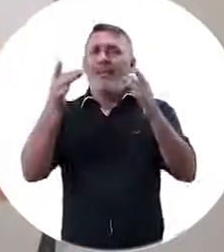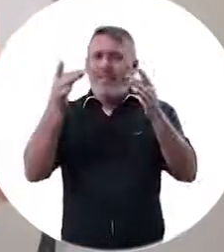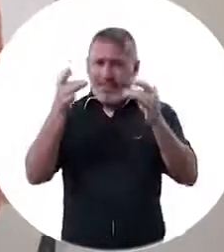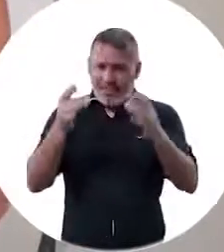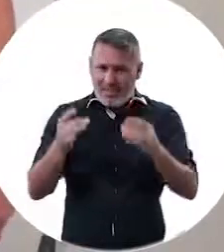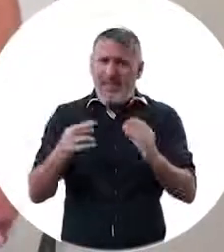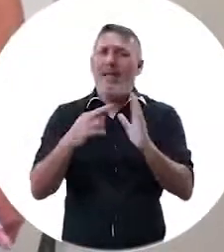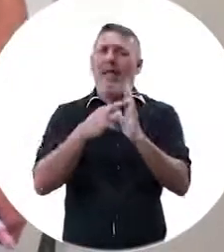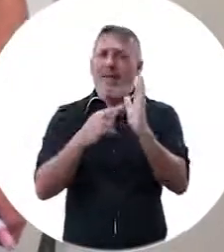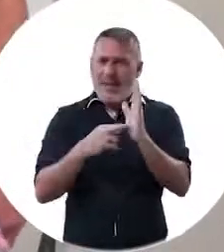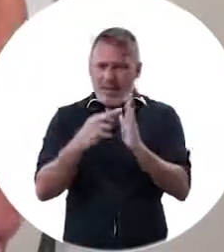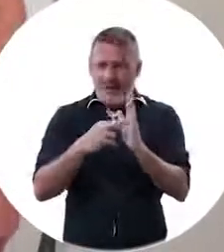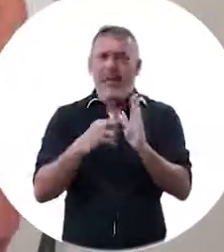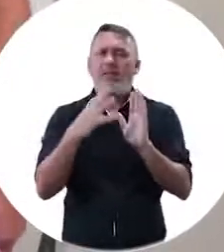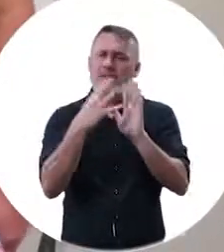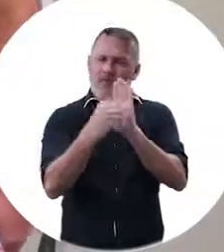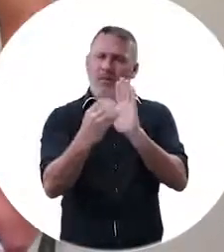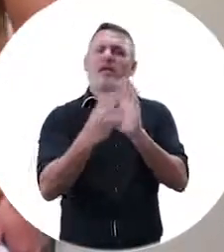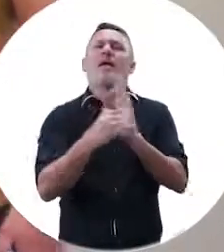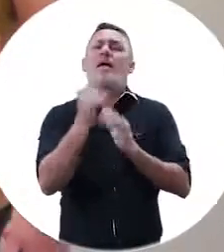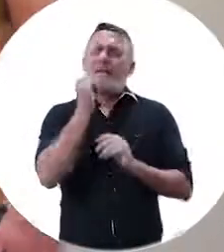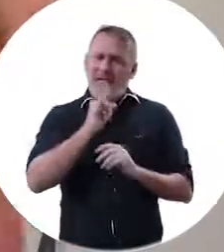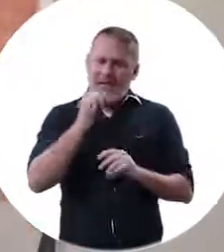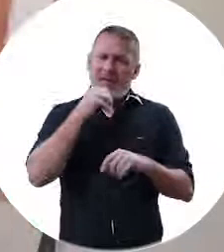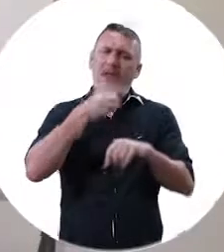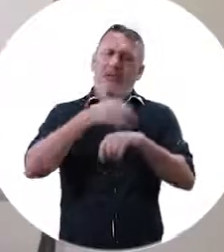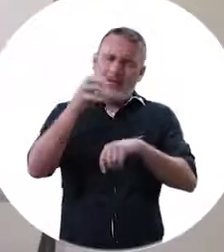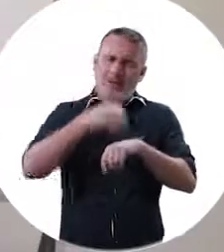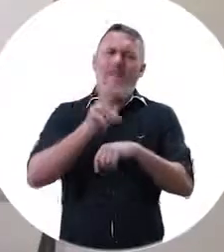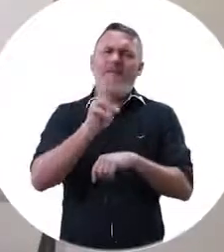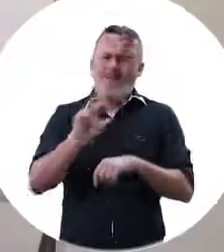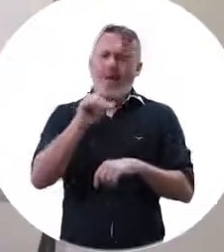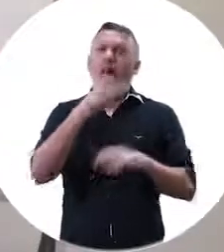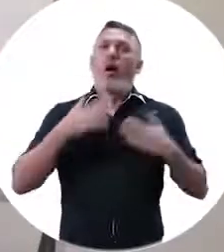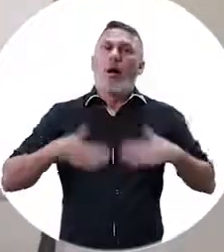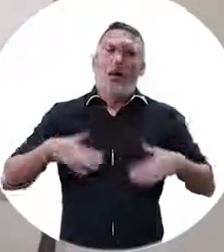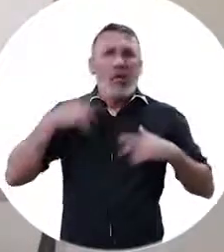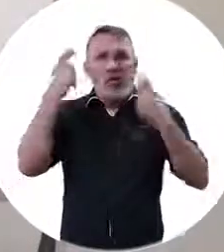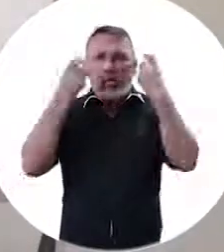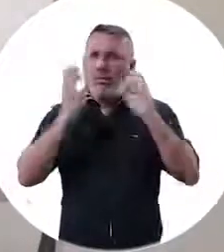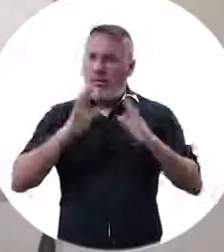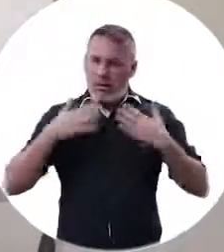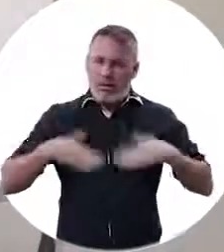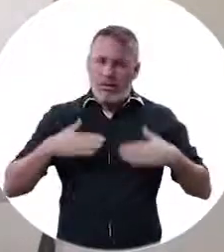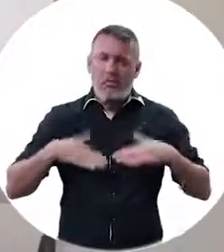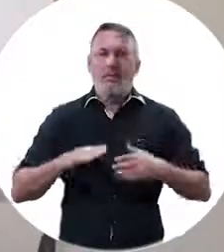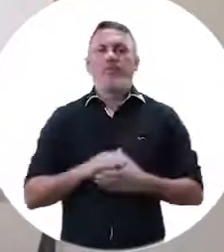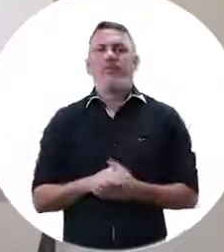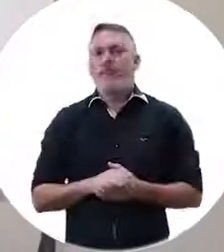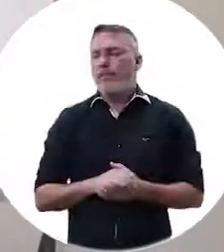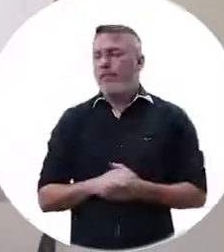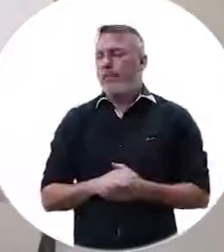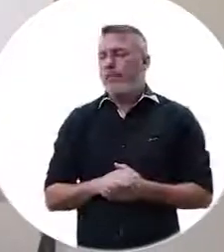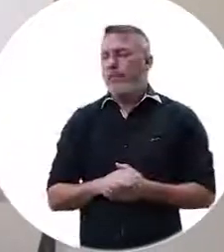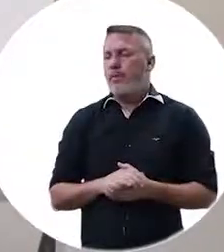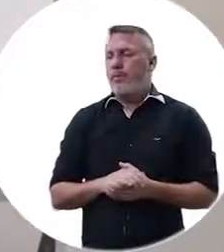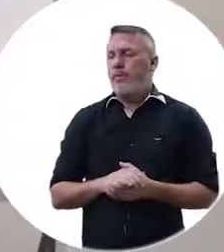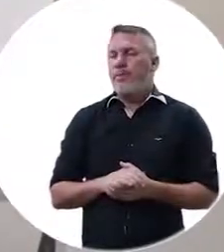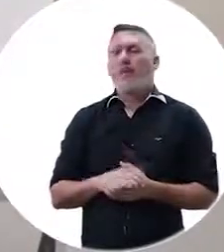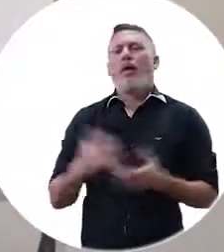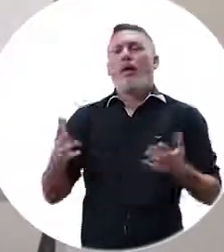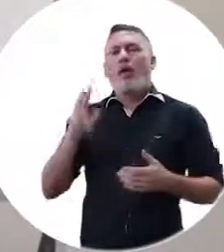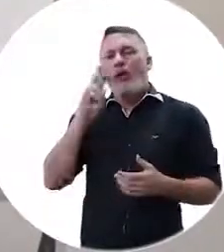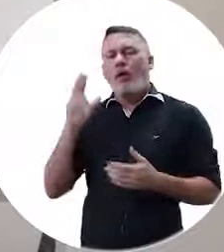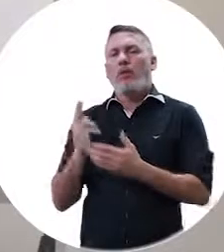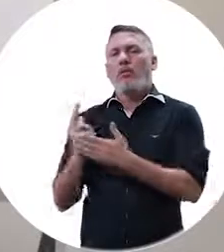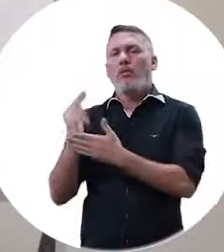muitos detalhes. A gente vai fazer mais exemplos. Pode se acalmar. Vamos lá. Essa cadeia aqui, quantos carbonos